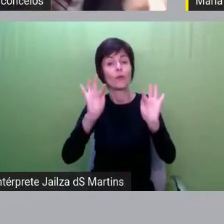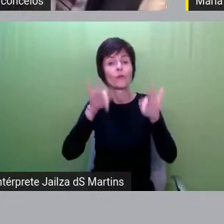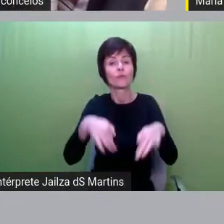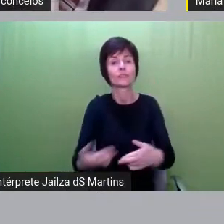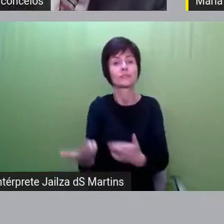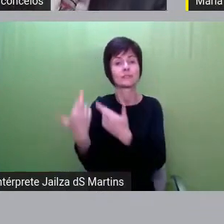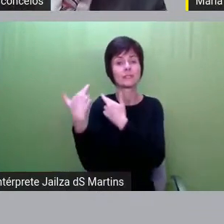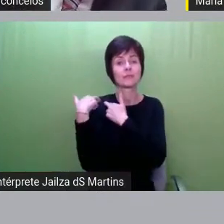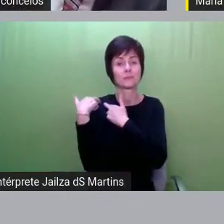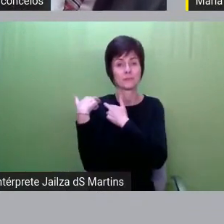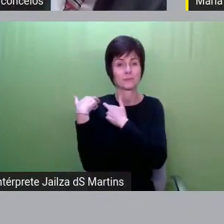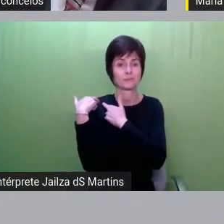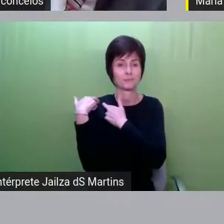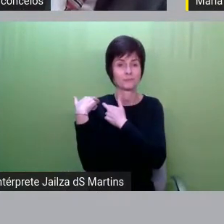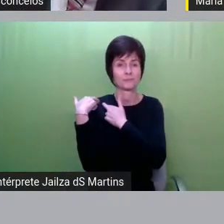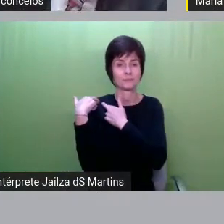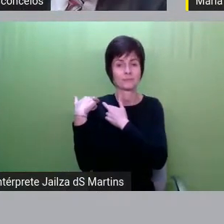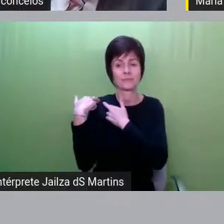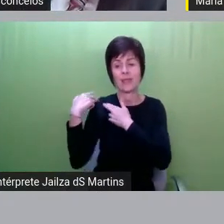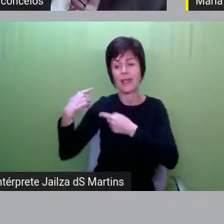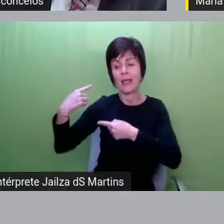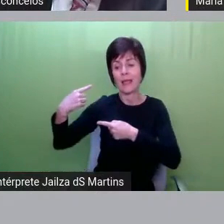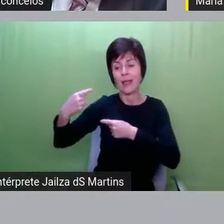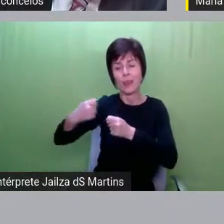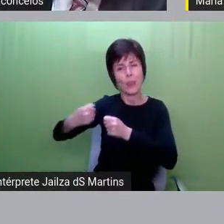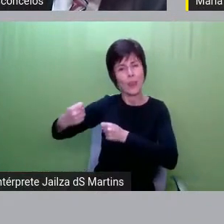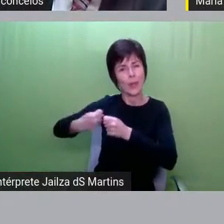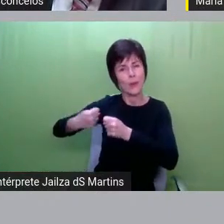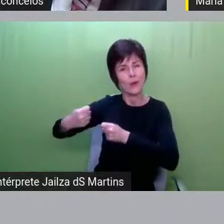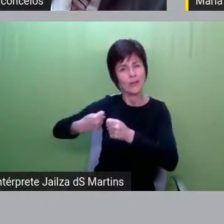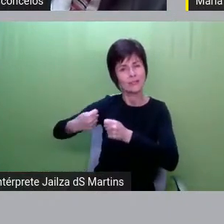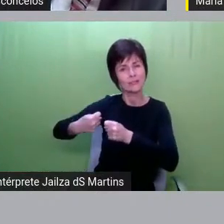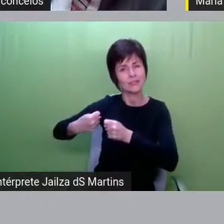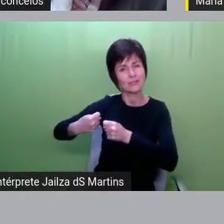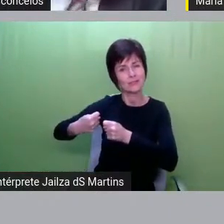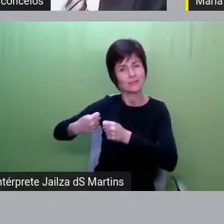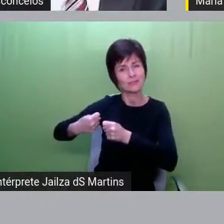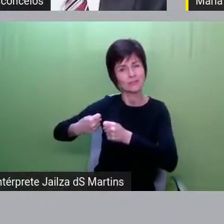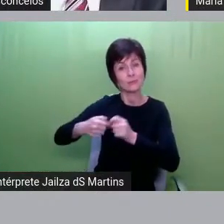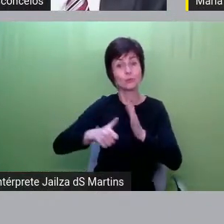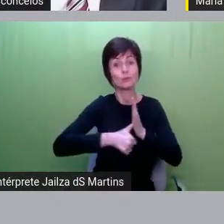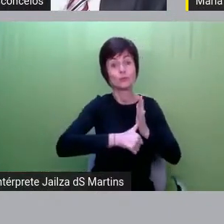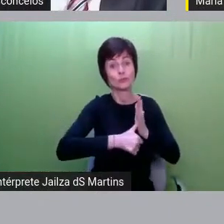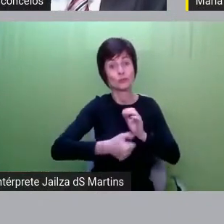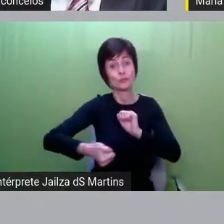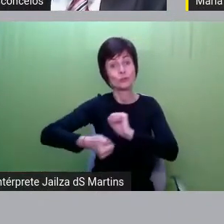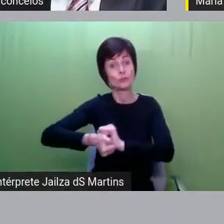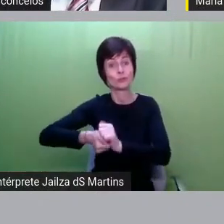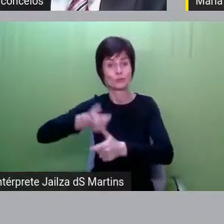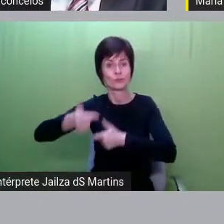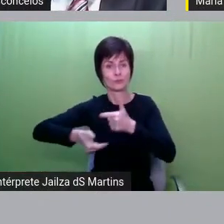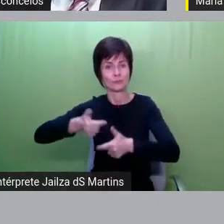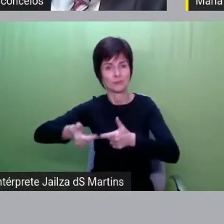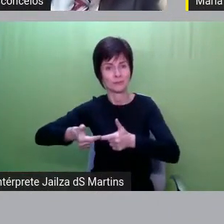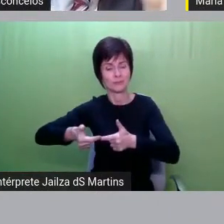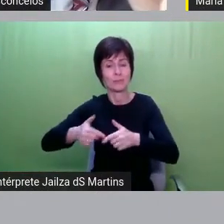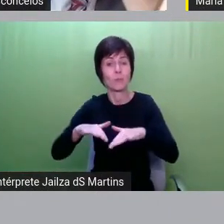da prevalência da negociação coletiva sobre a legislação trabalhista e áreas relevantes da produção